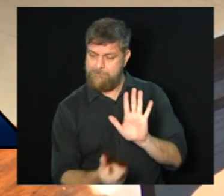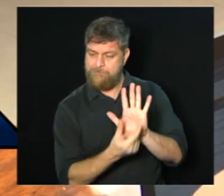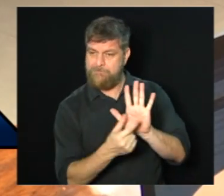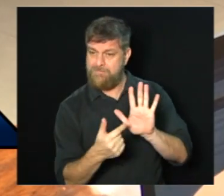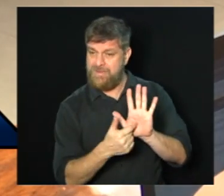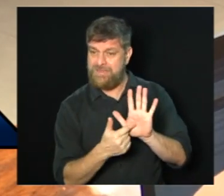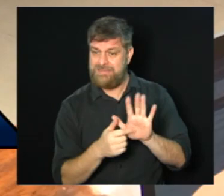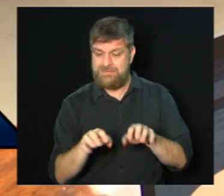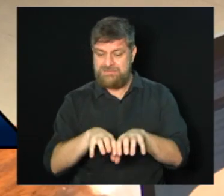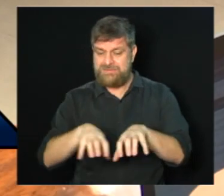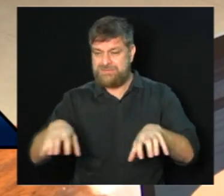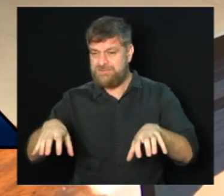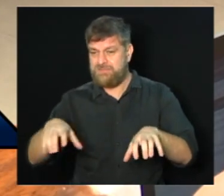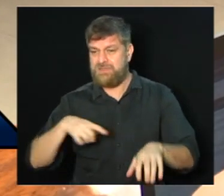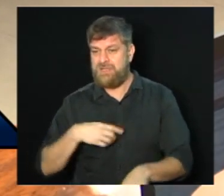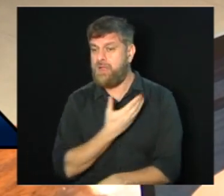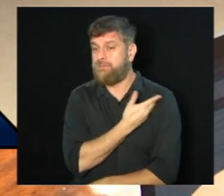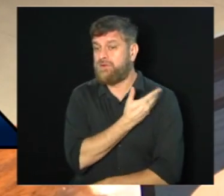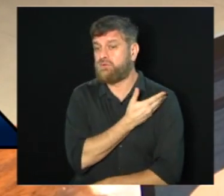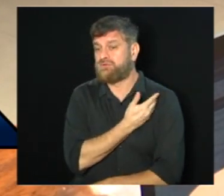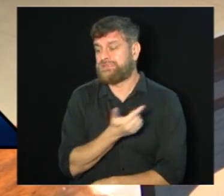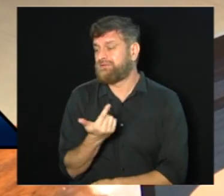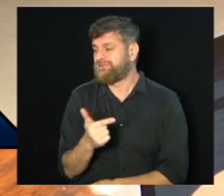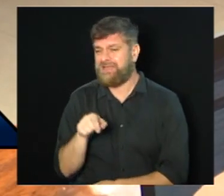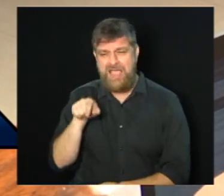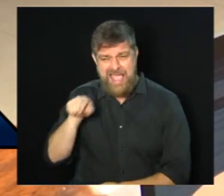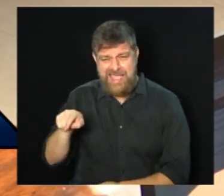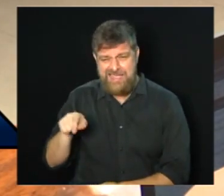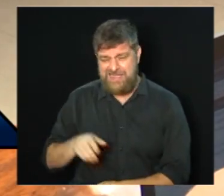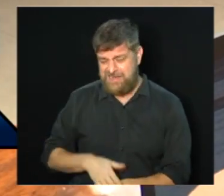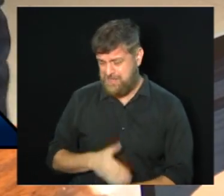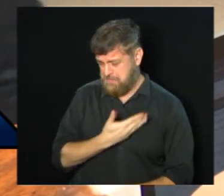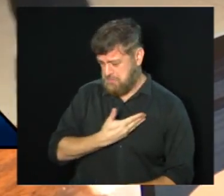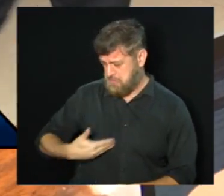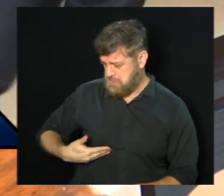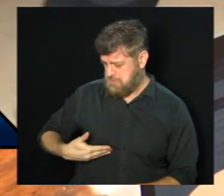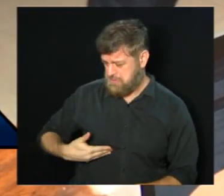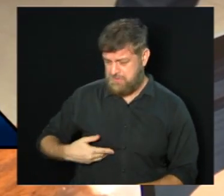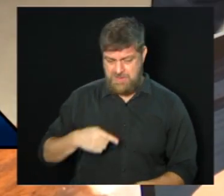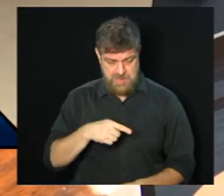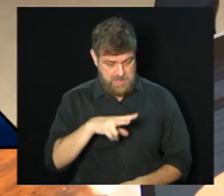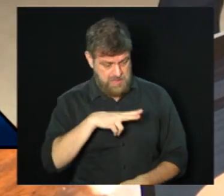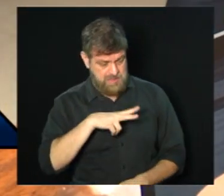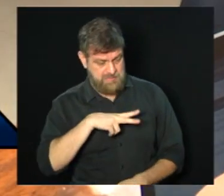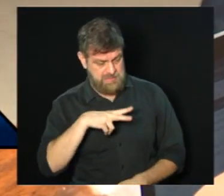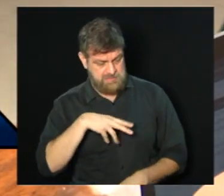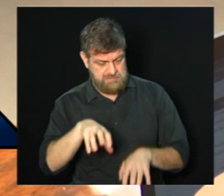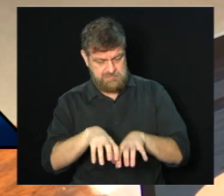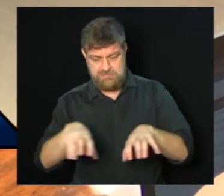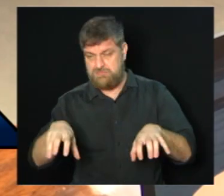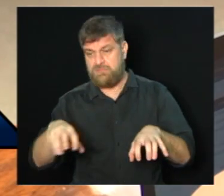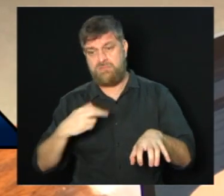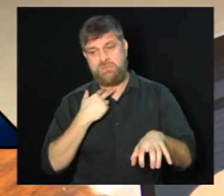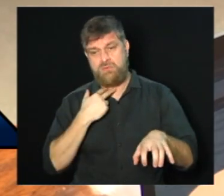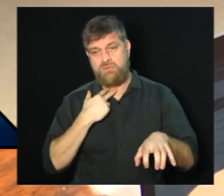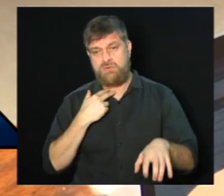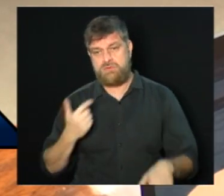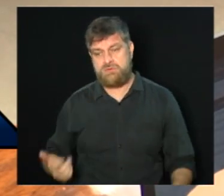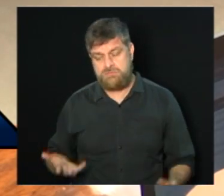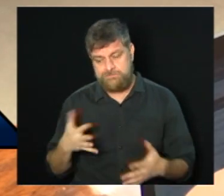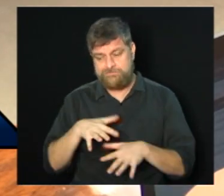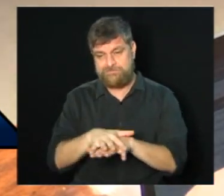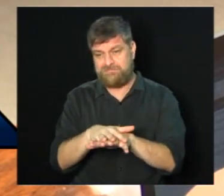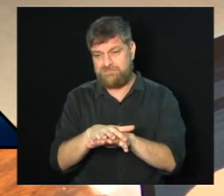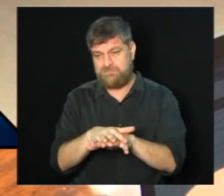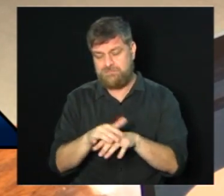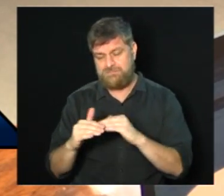serem separadas, as crianças não saberem qual é para a prefeitura e qual é a particular. Porque eu acho que isso aí vinha de encontro para nós